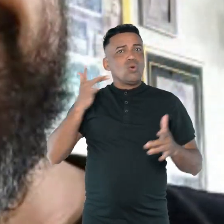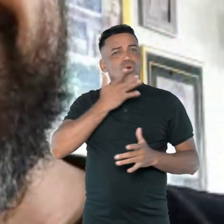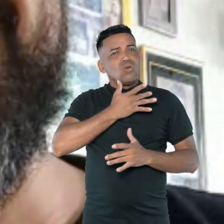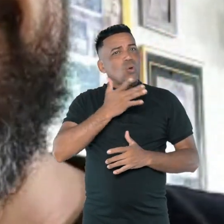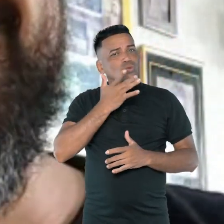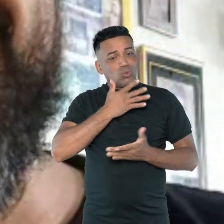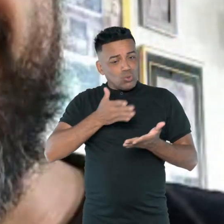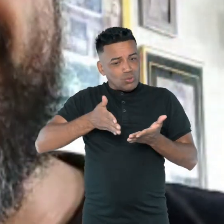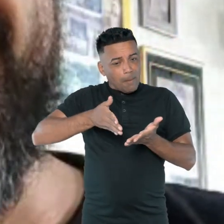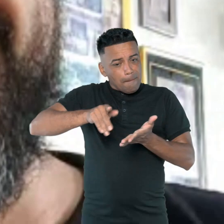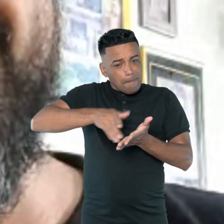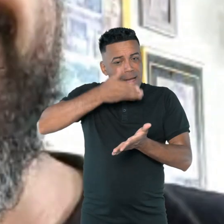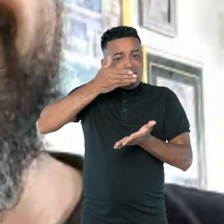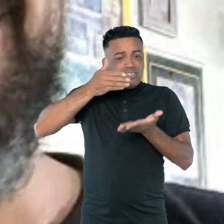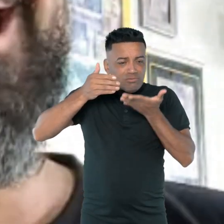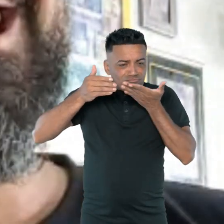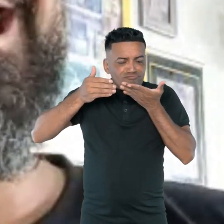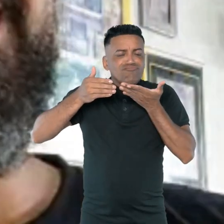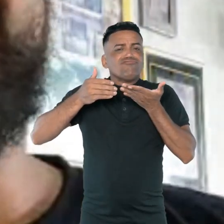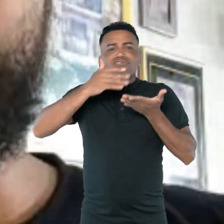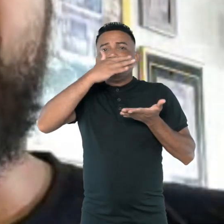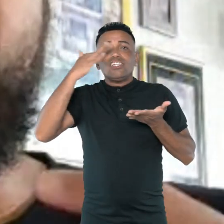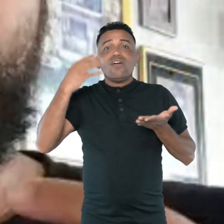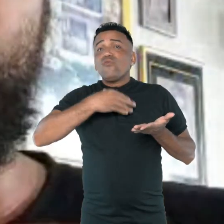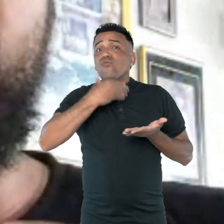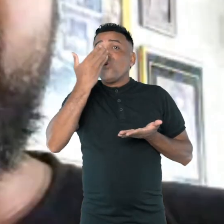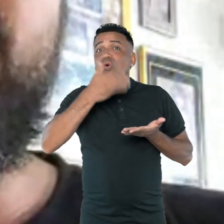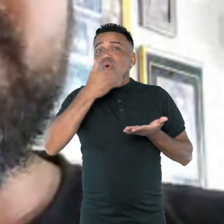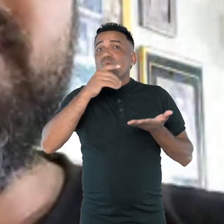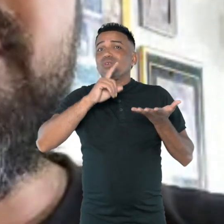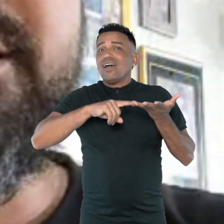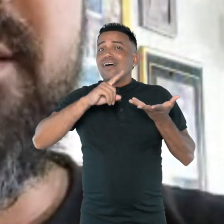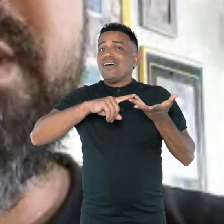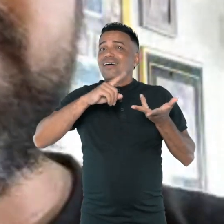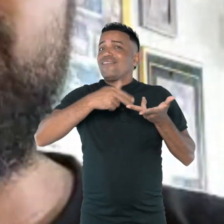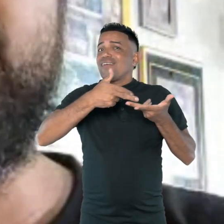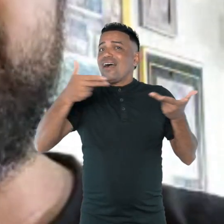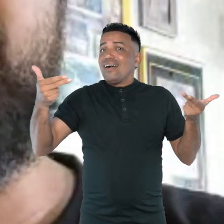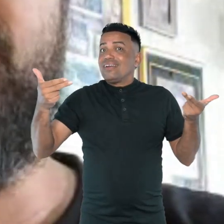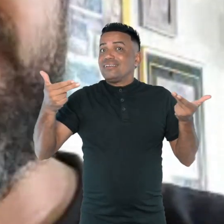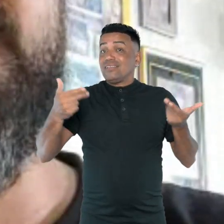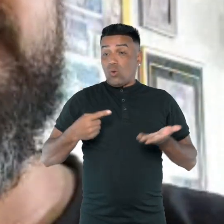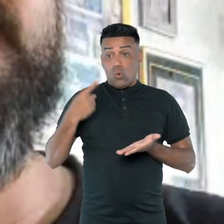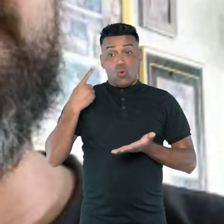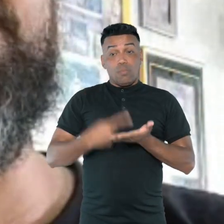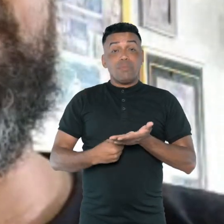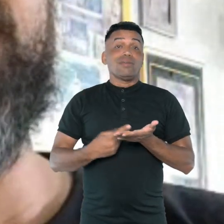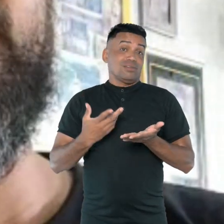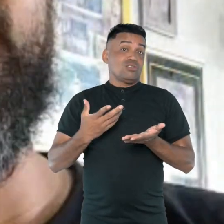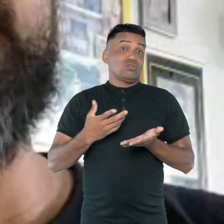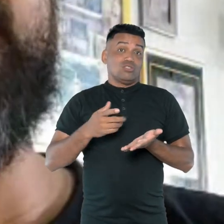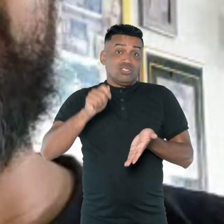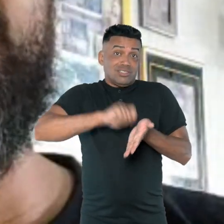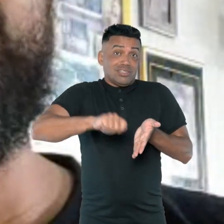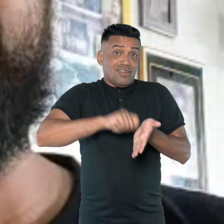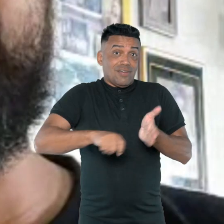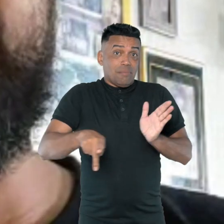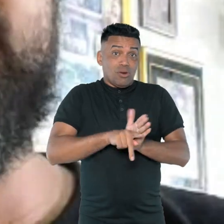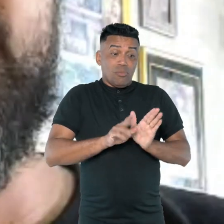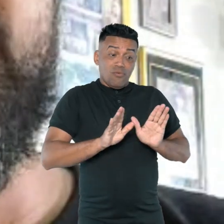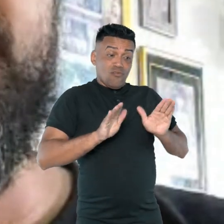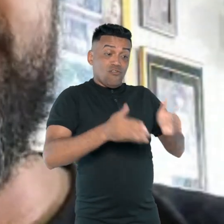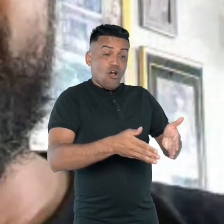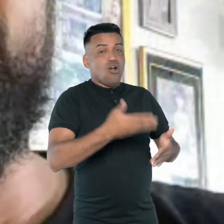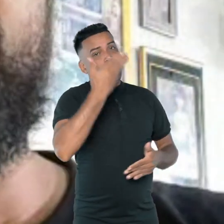cada página tem o cheiro da própria fruta. Então, eu levo essa missão de escrever para criança exatamente